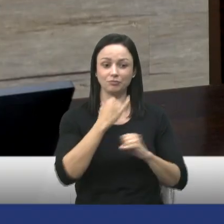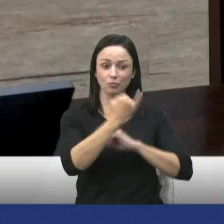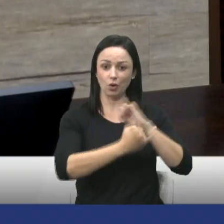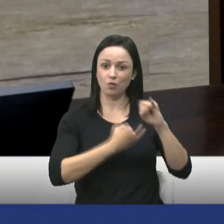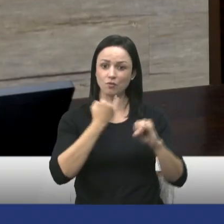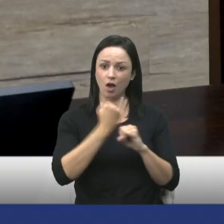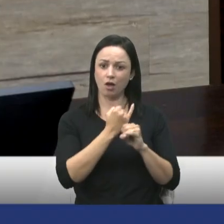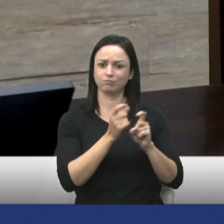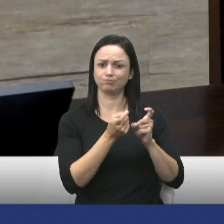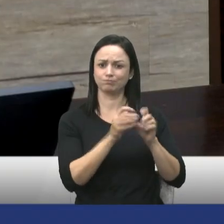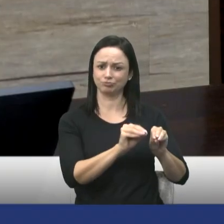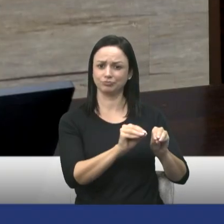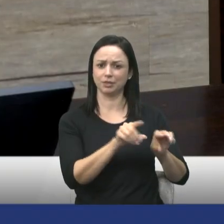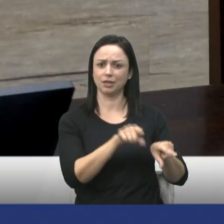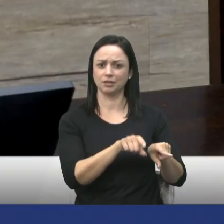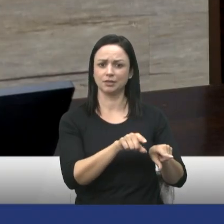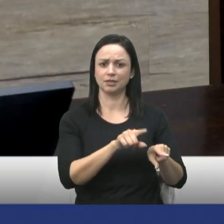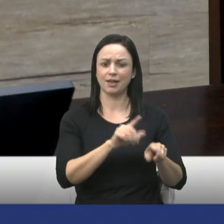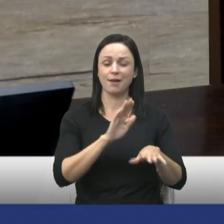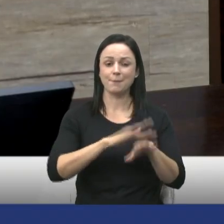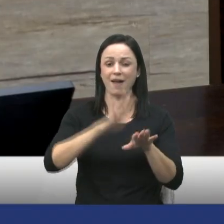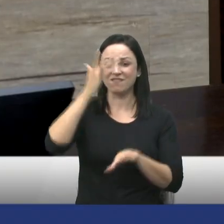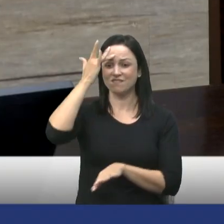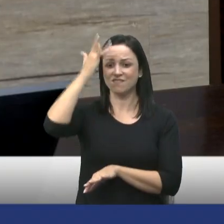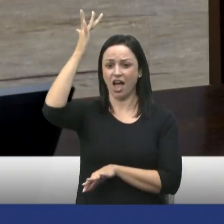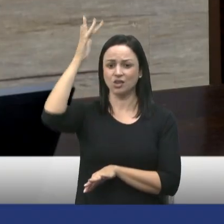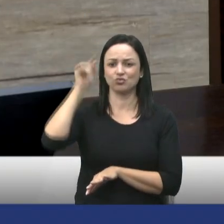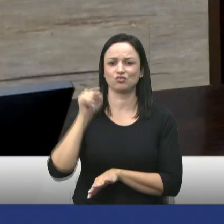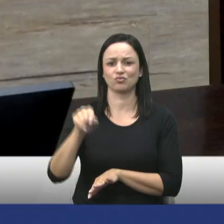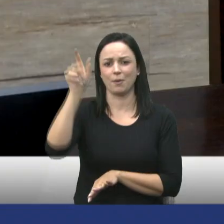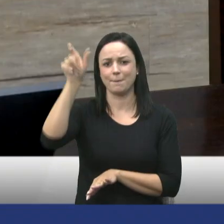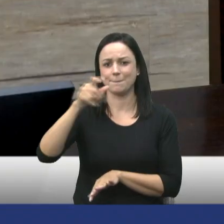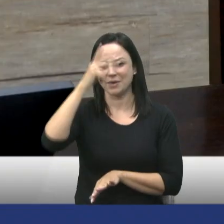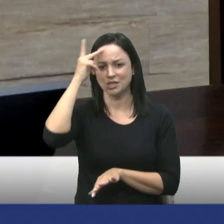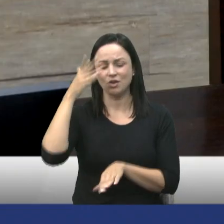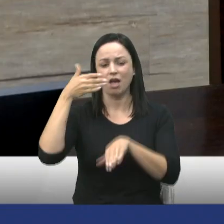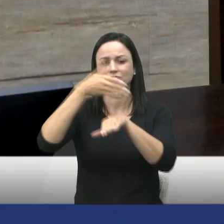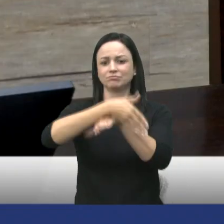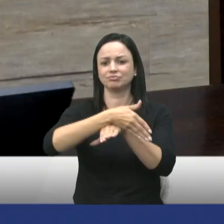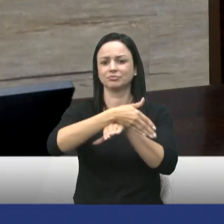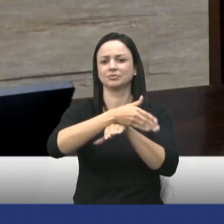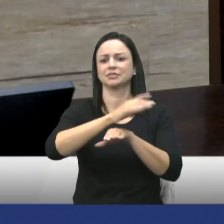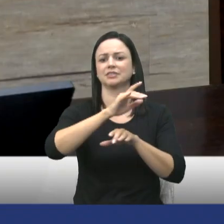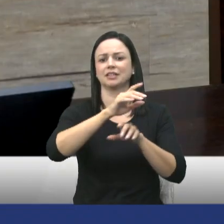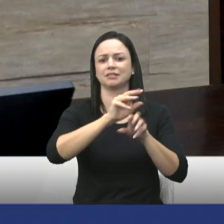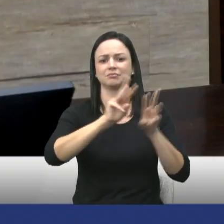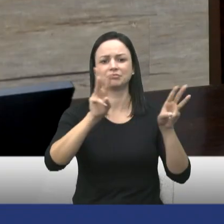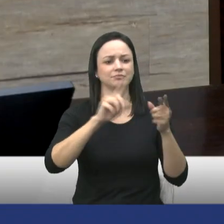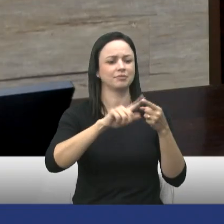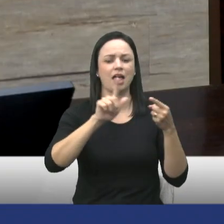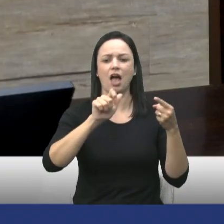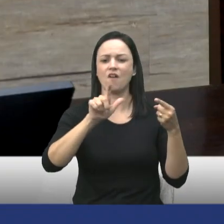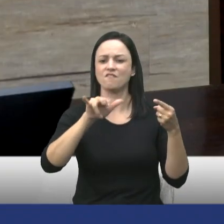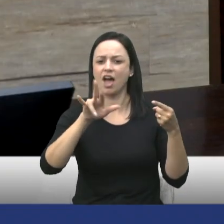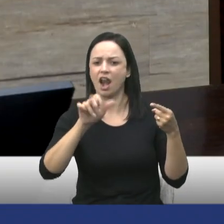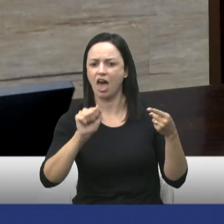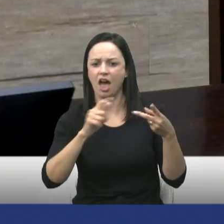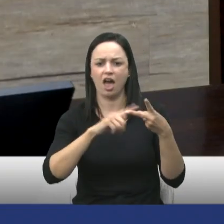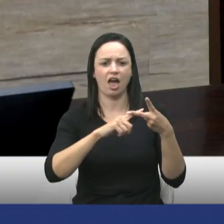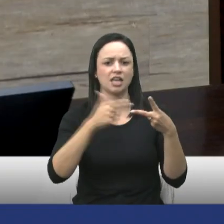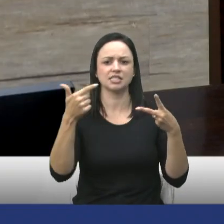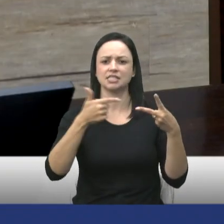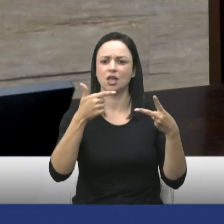informatizados, vai dar até maior facilidade para o cidadão, para ele que acesse um serviço, seja um alvará, seja uma segunda via,